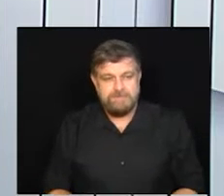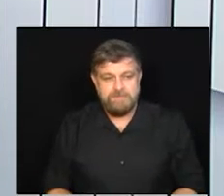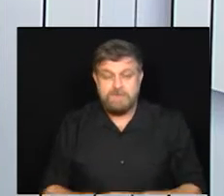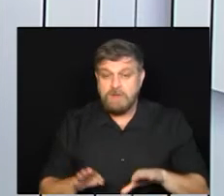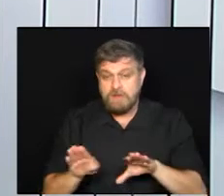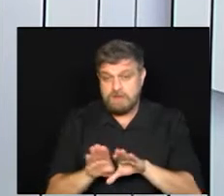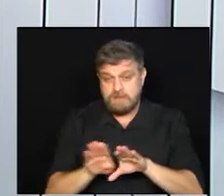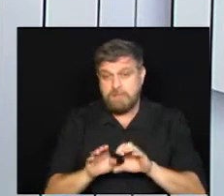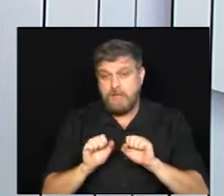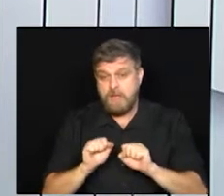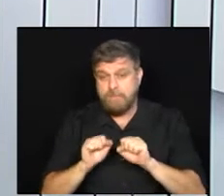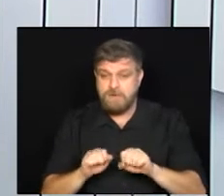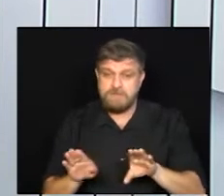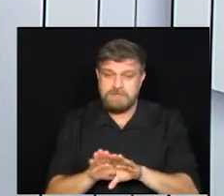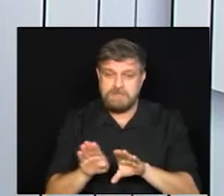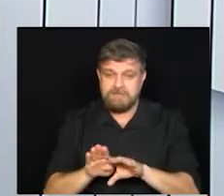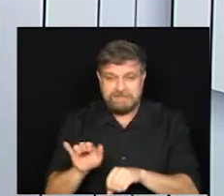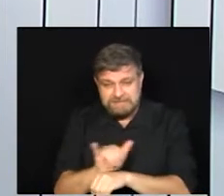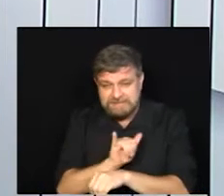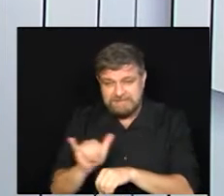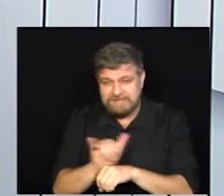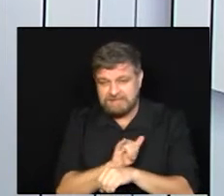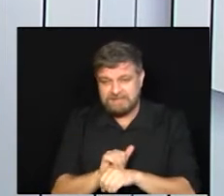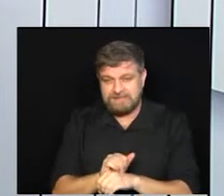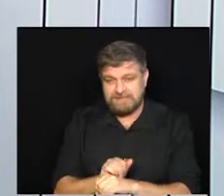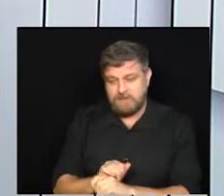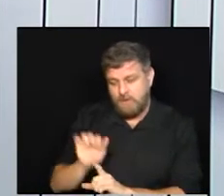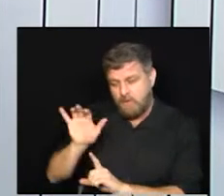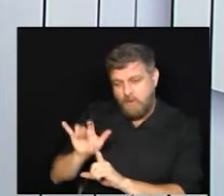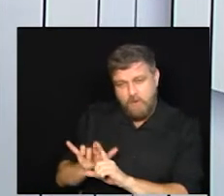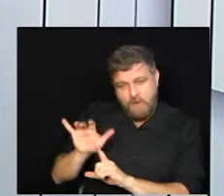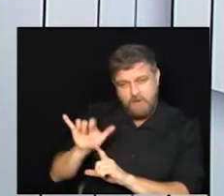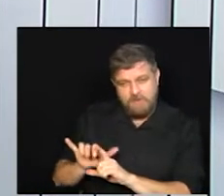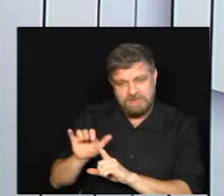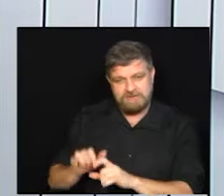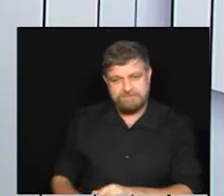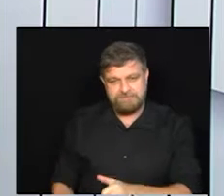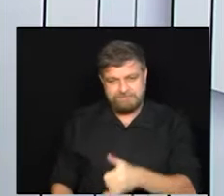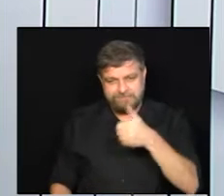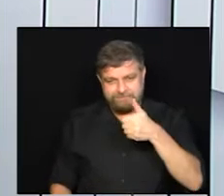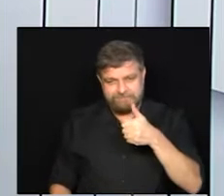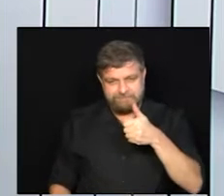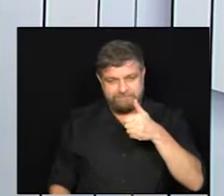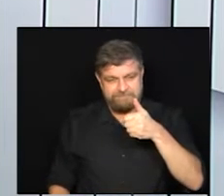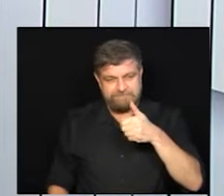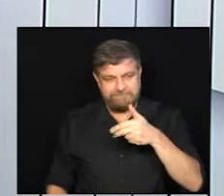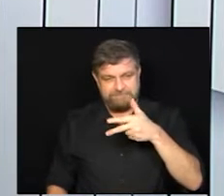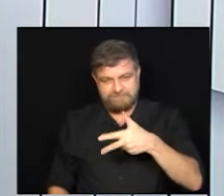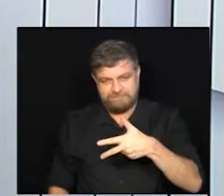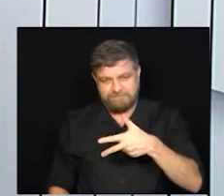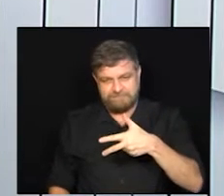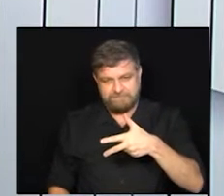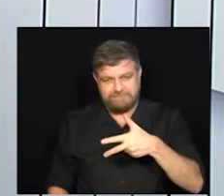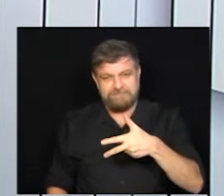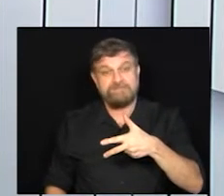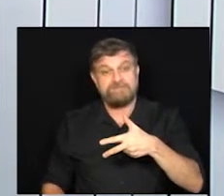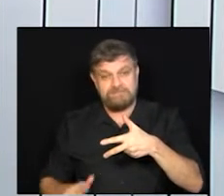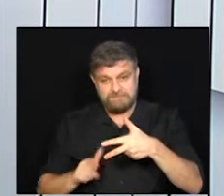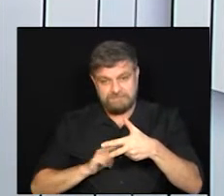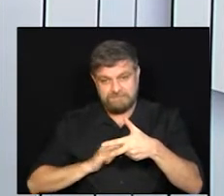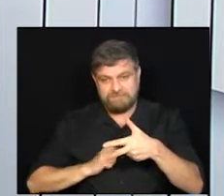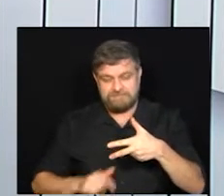978293776. Ou você tem a opção de enviar uma mensagem através do nosso QR Code. Olha só, estou apontando aqui para ele. Você pega o